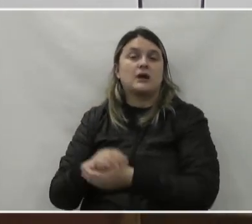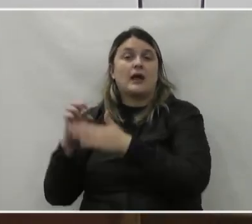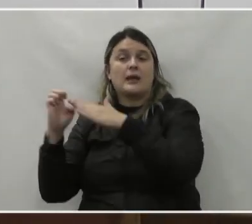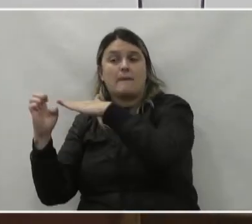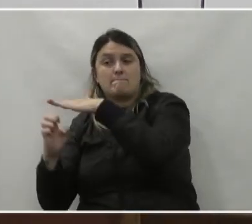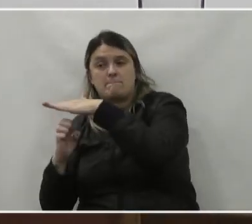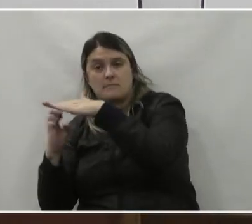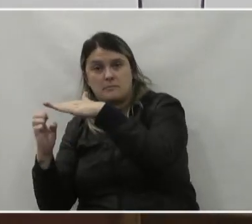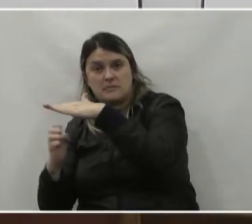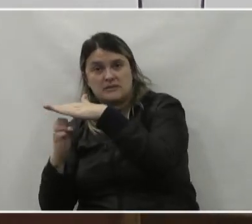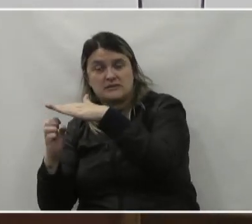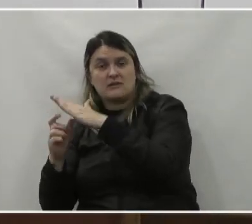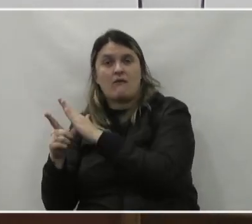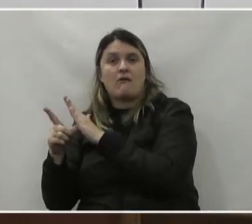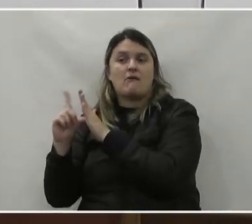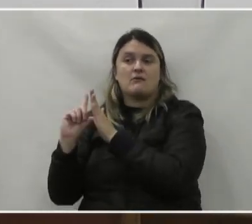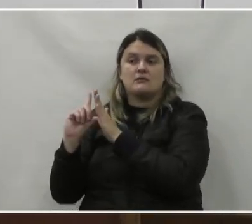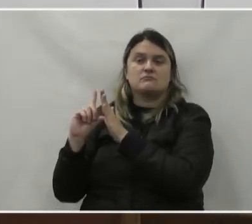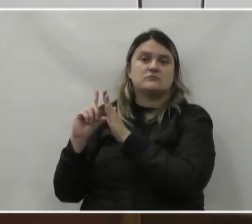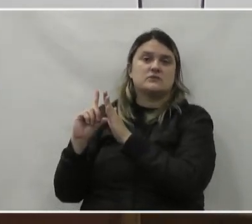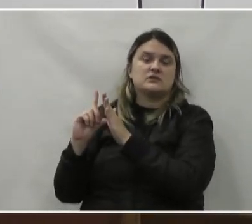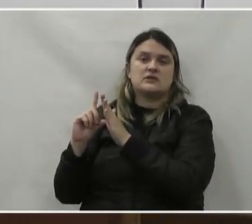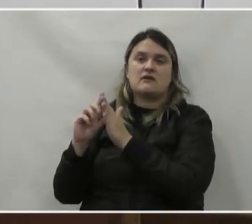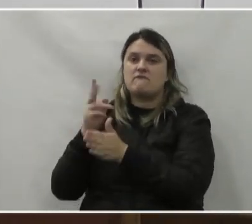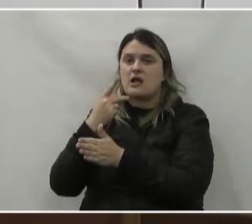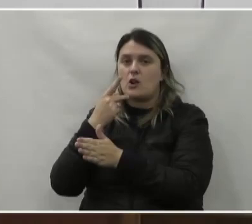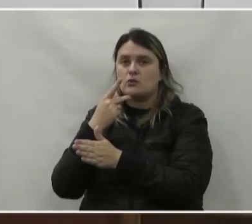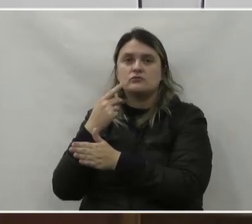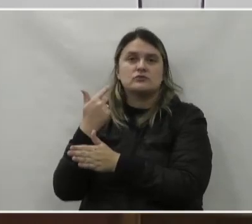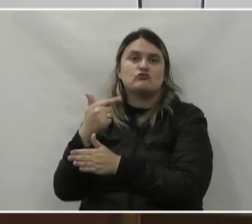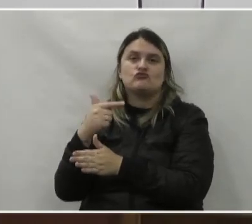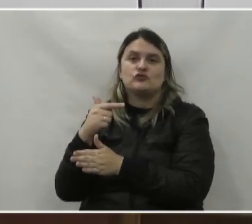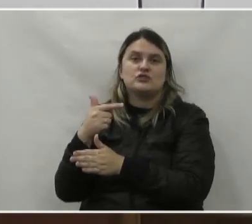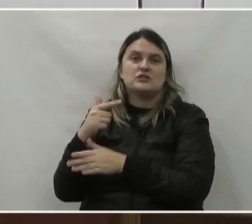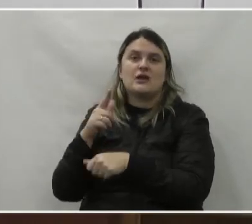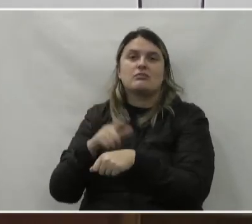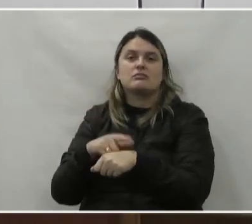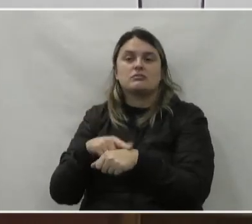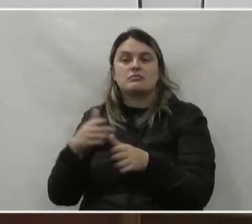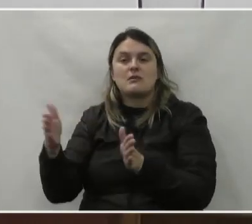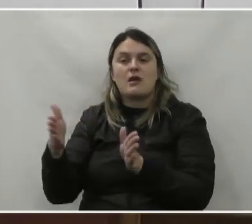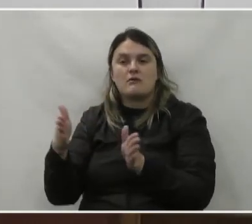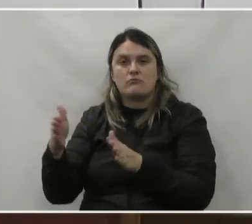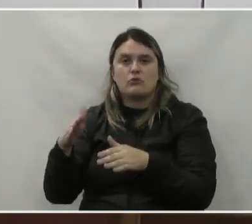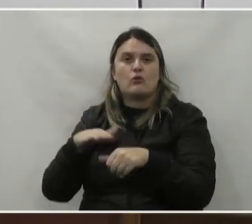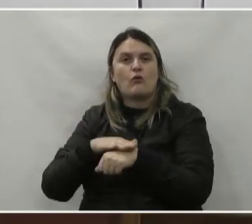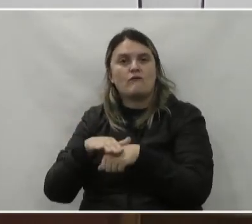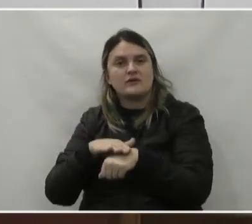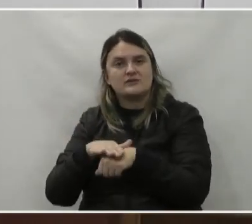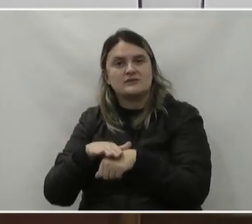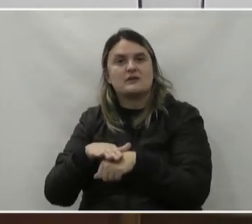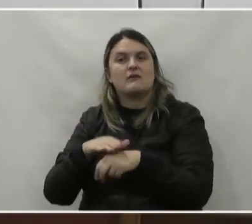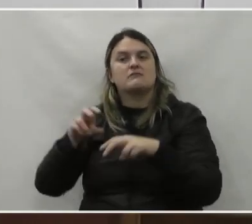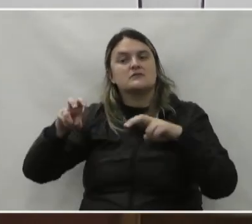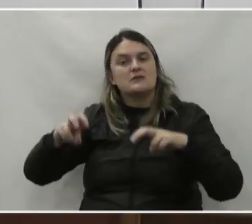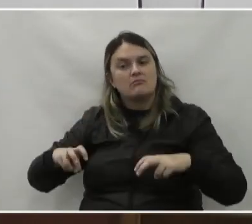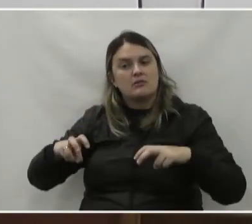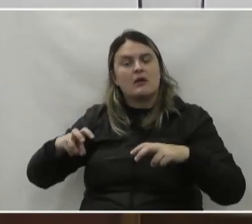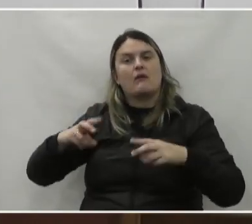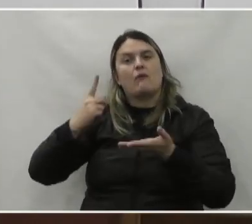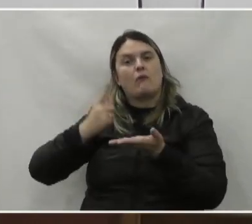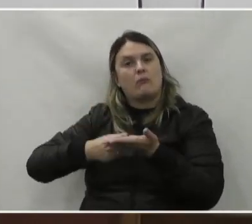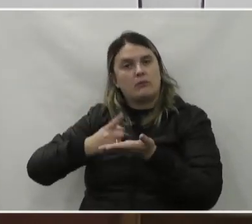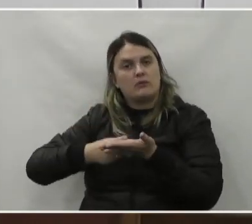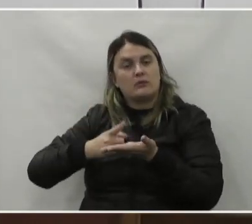empresa, antes, ela confessou aqui pra gente que não tinha esse momento do diálogo, de sentar, de conversar, de entrar em